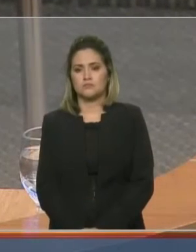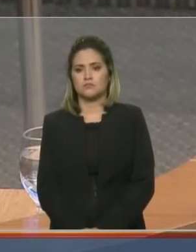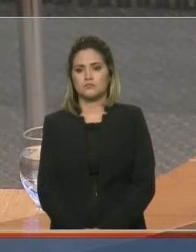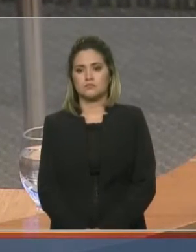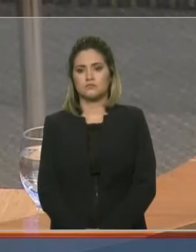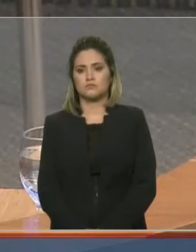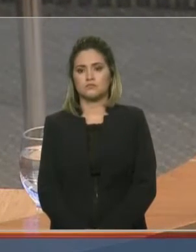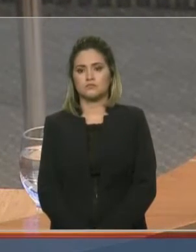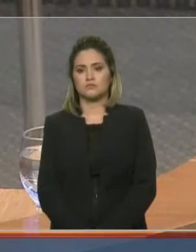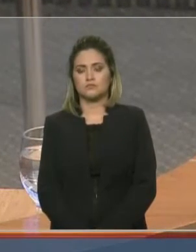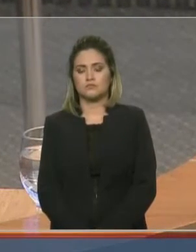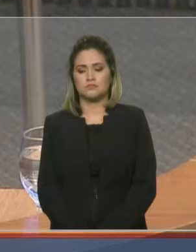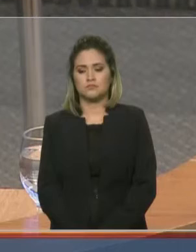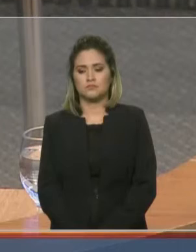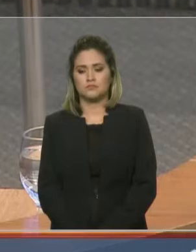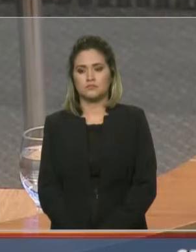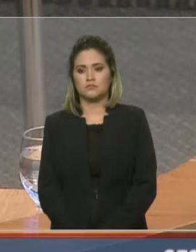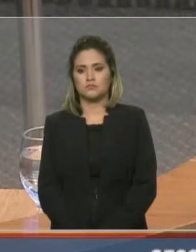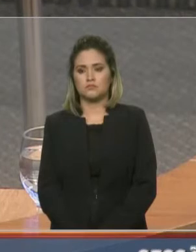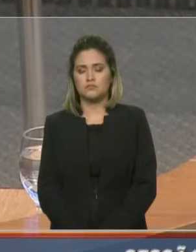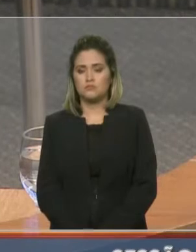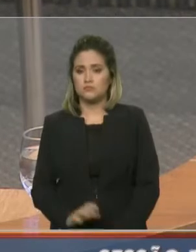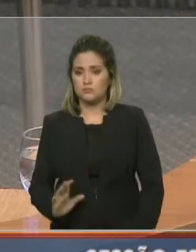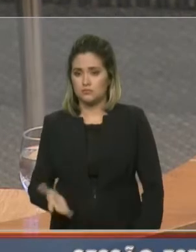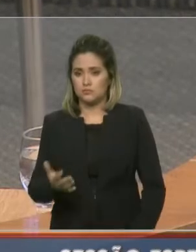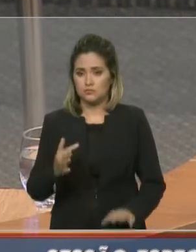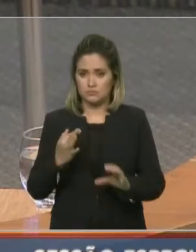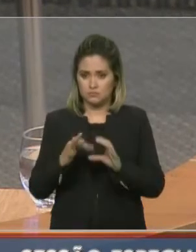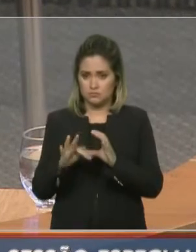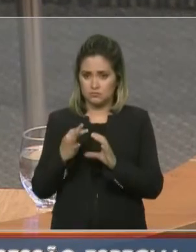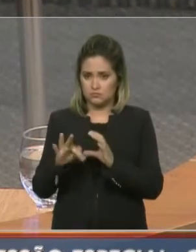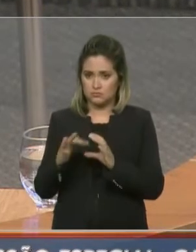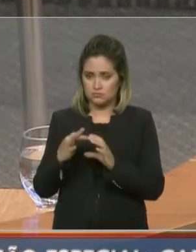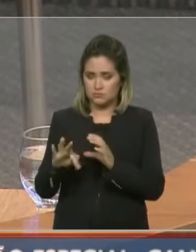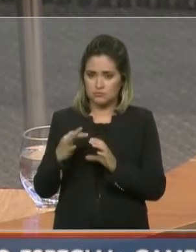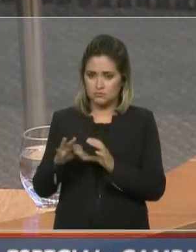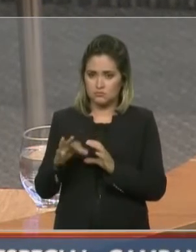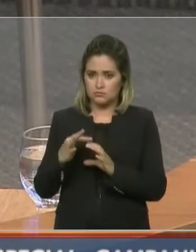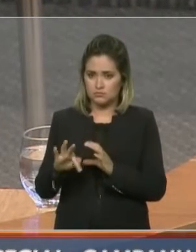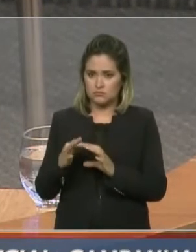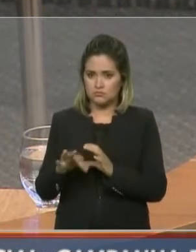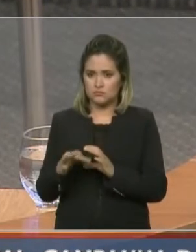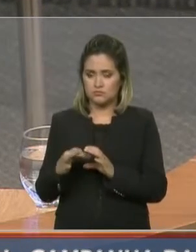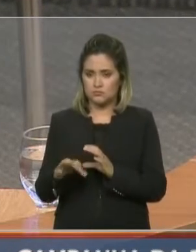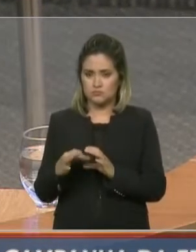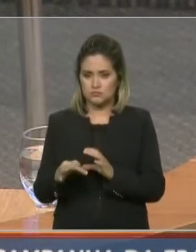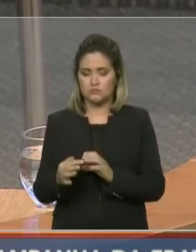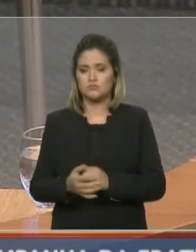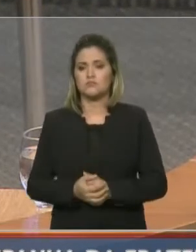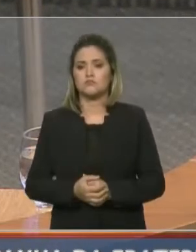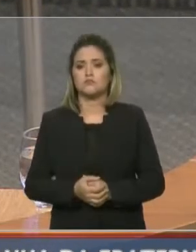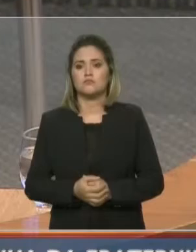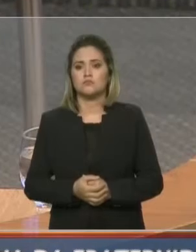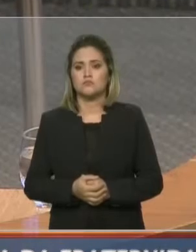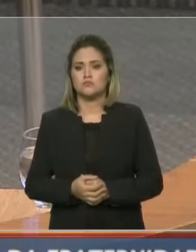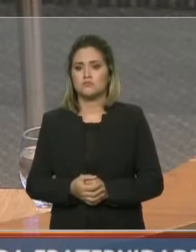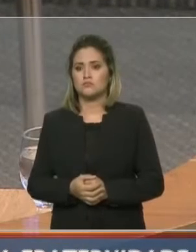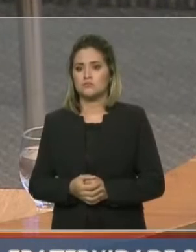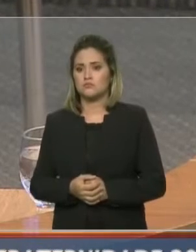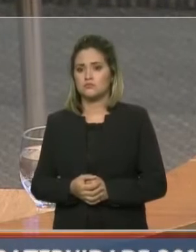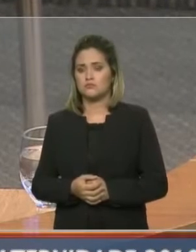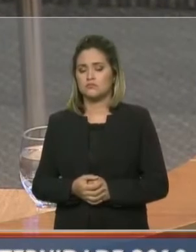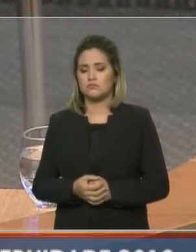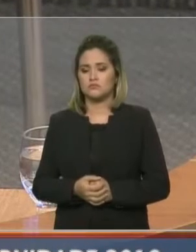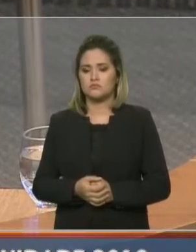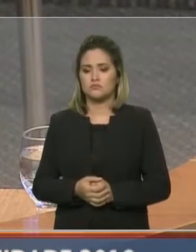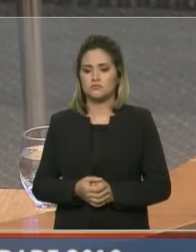Para a realização desta campanha da fraternidade, são propostas 3 linhas de ações.